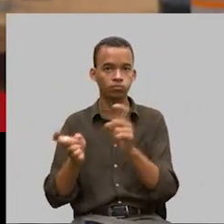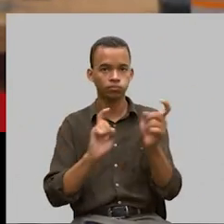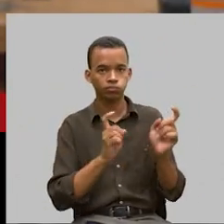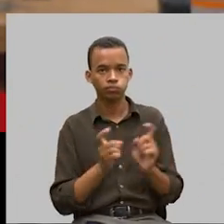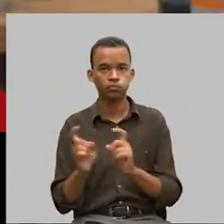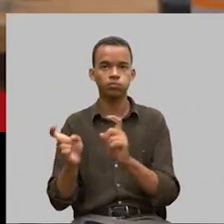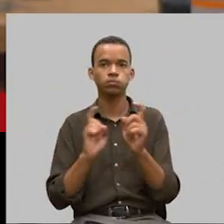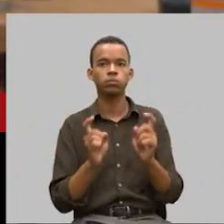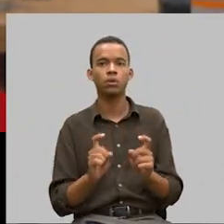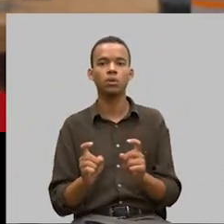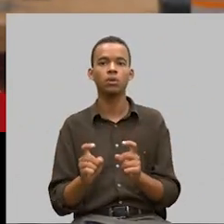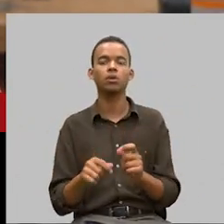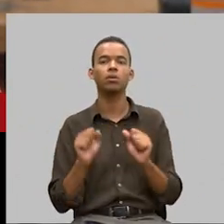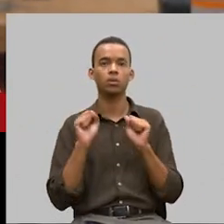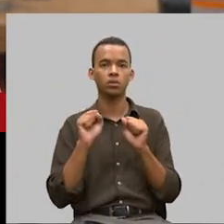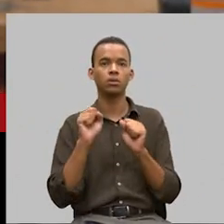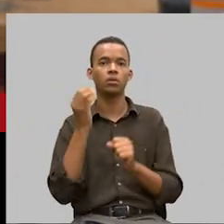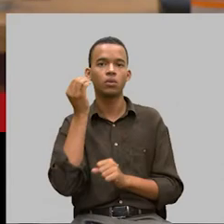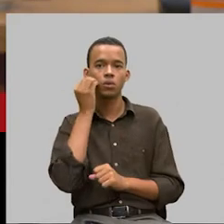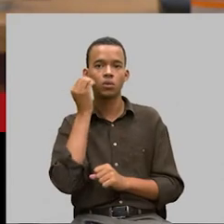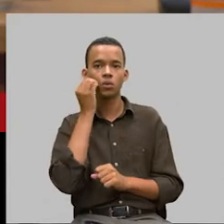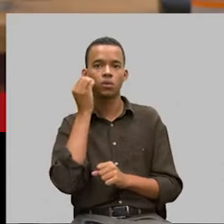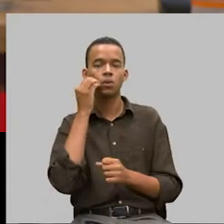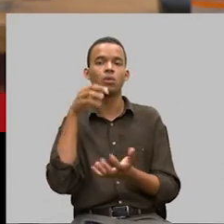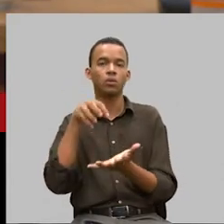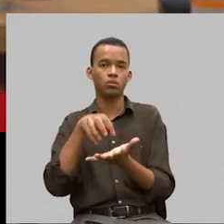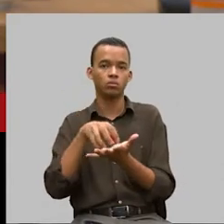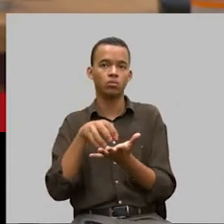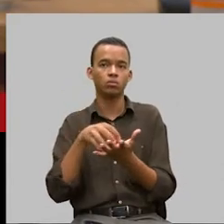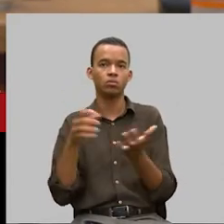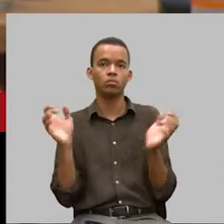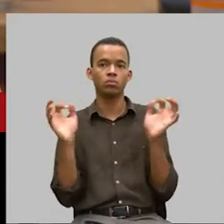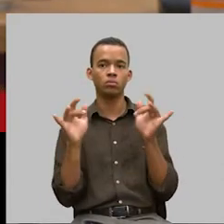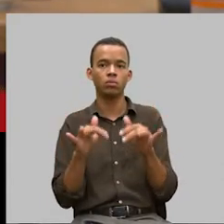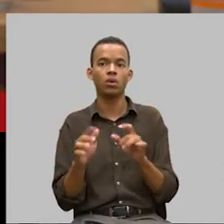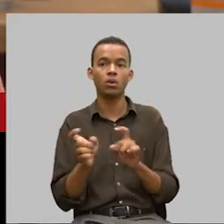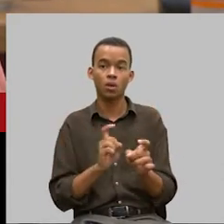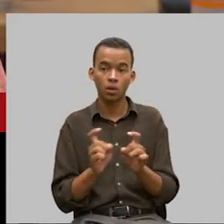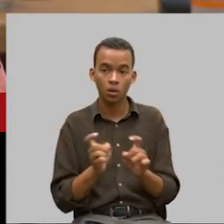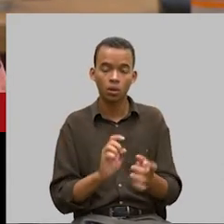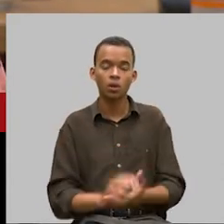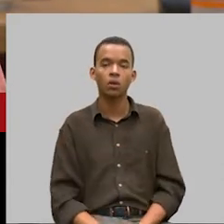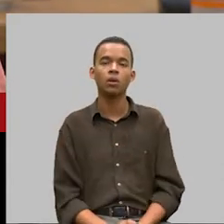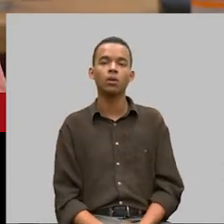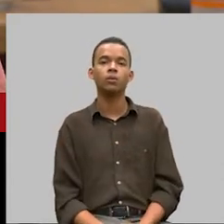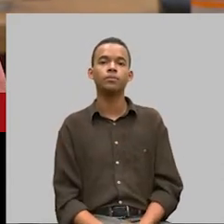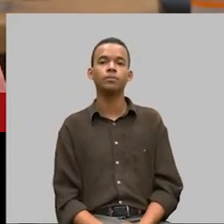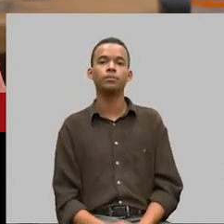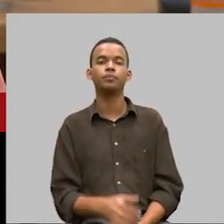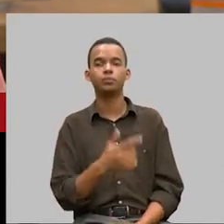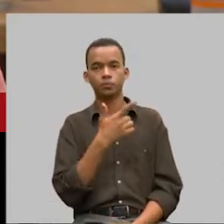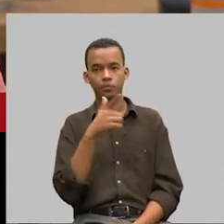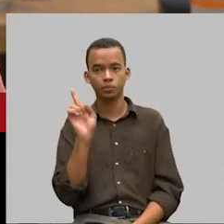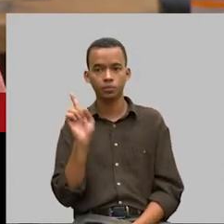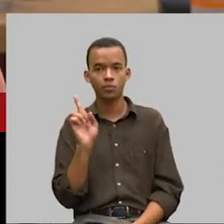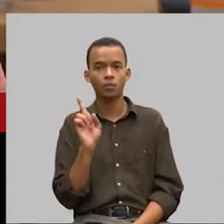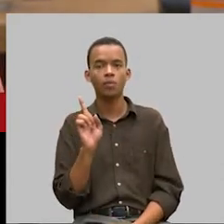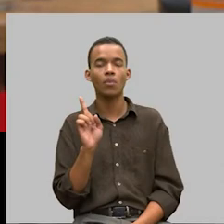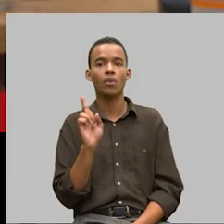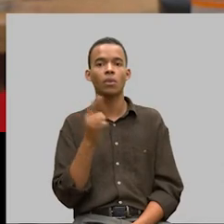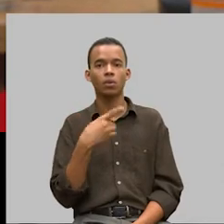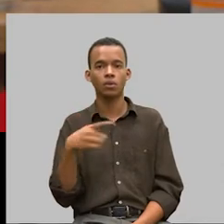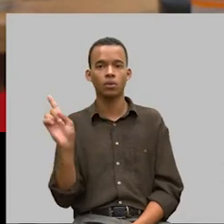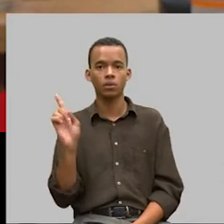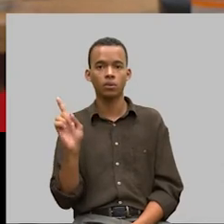um titim na encontro da da rede Se for ter mesmo né e por último nós estamos mesmo discutindo